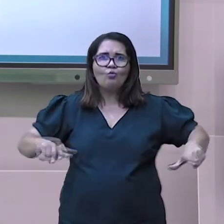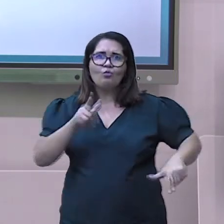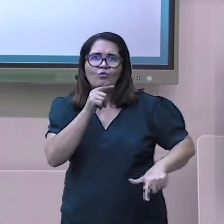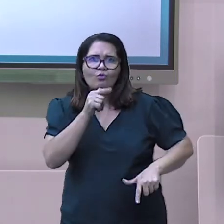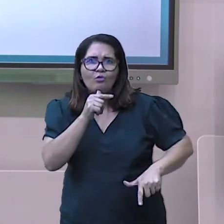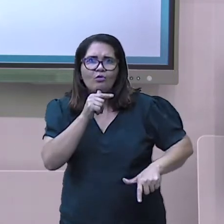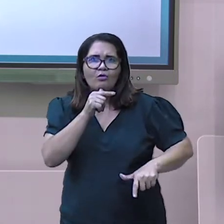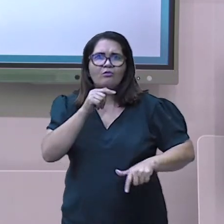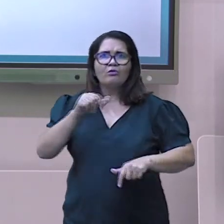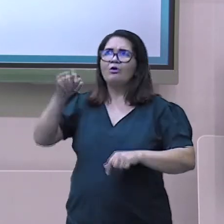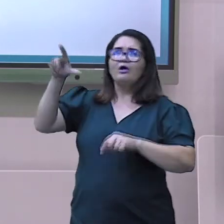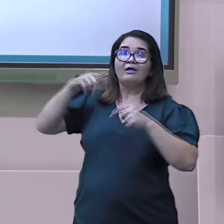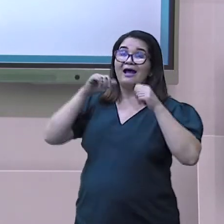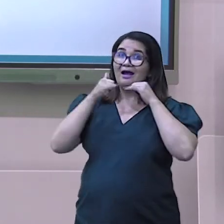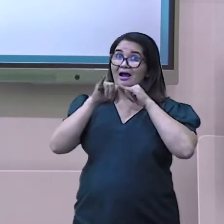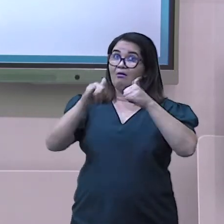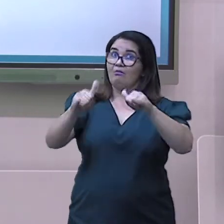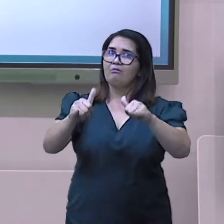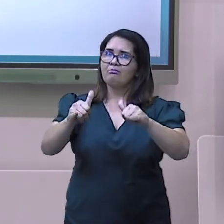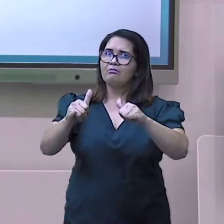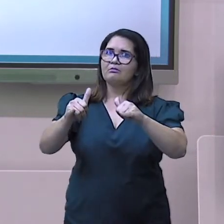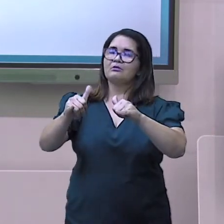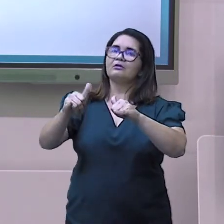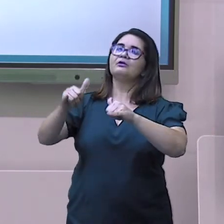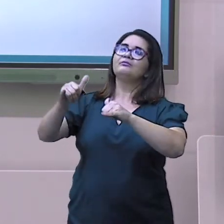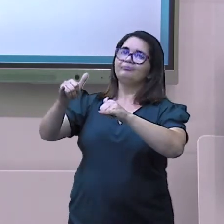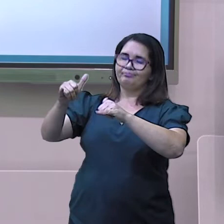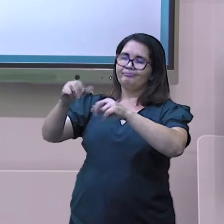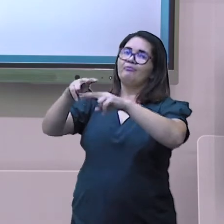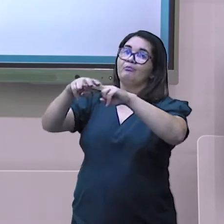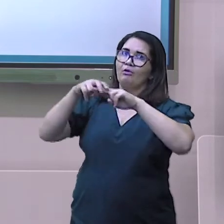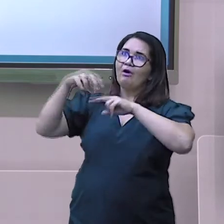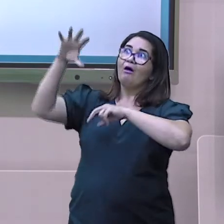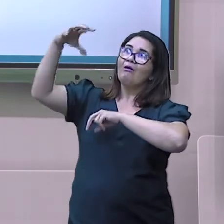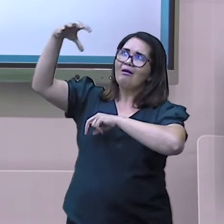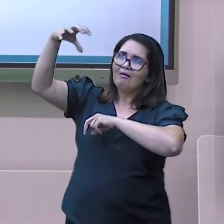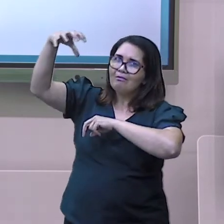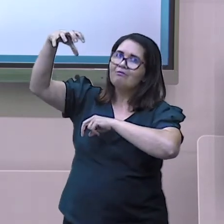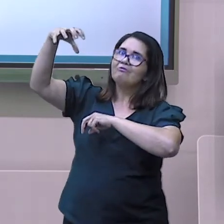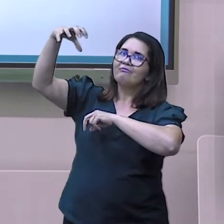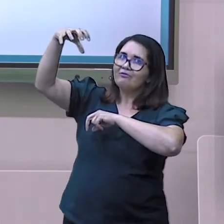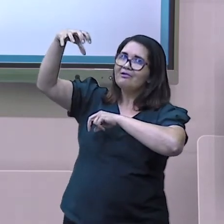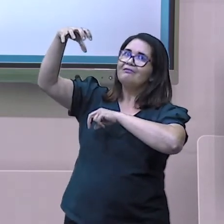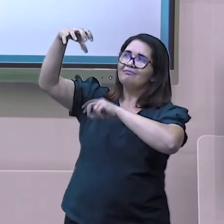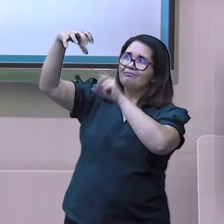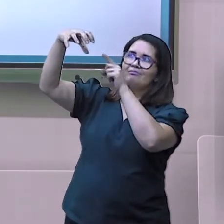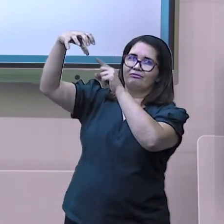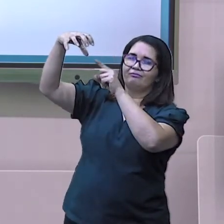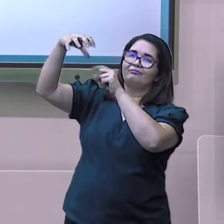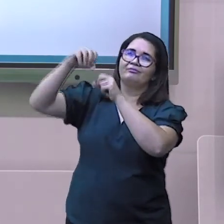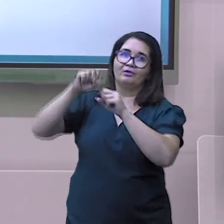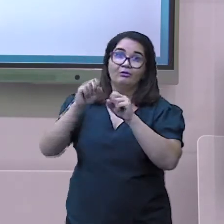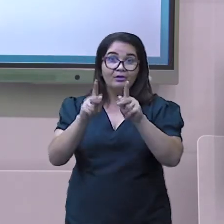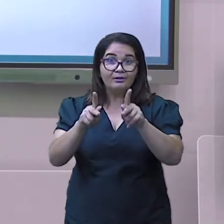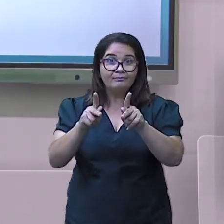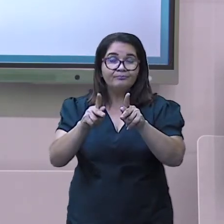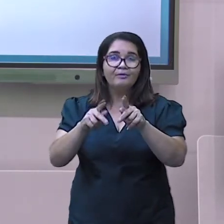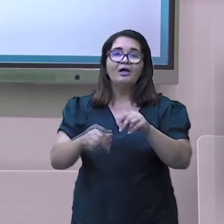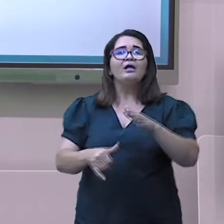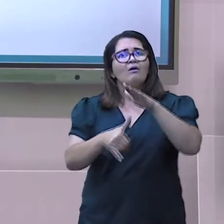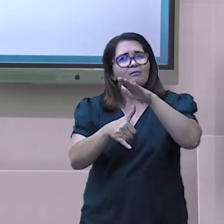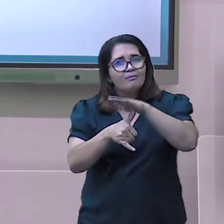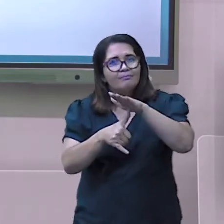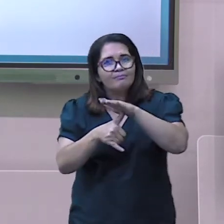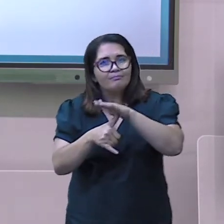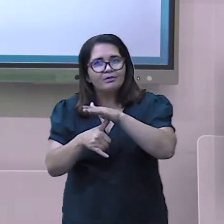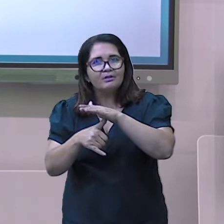que pode ocasionar a morte. Aqui na imagem abaixo, número 3, nós temos